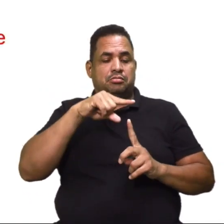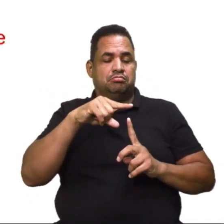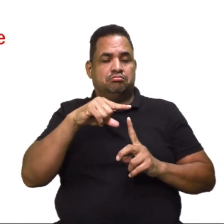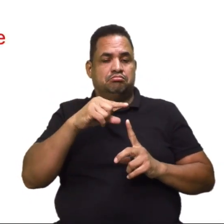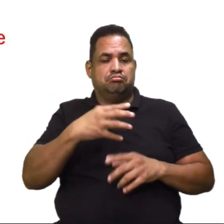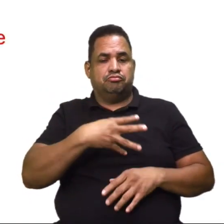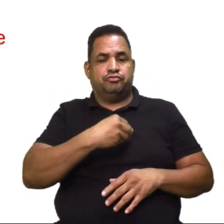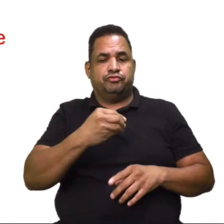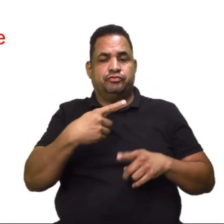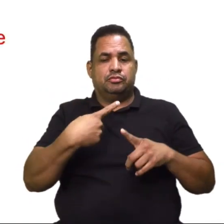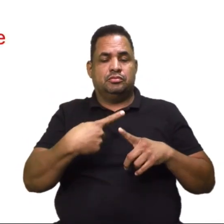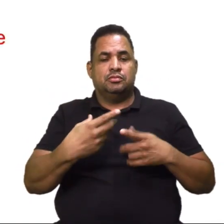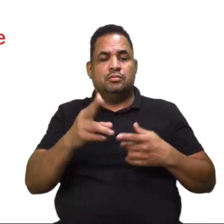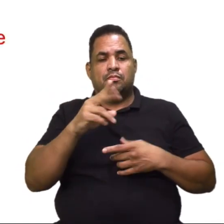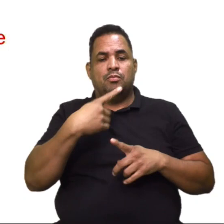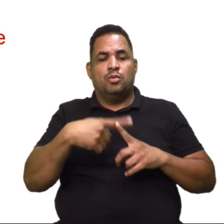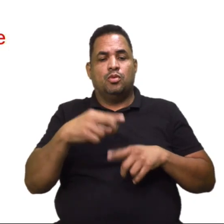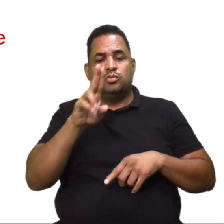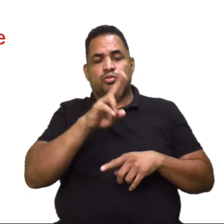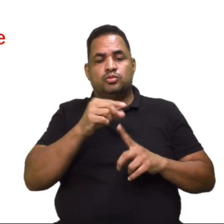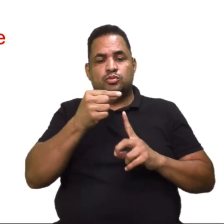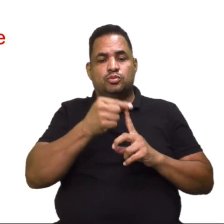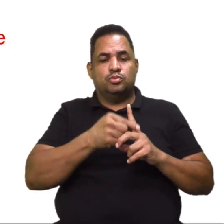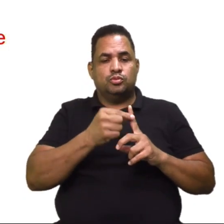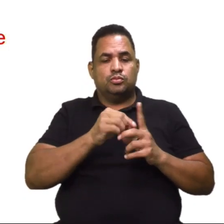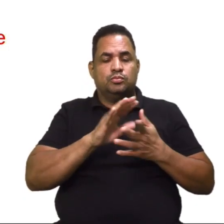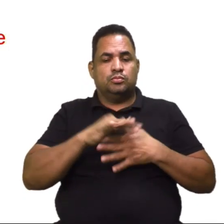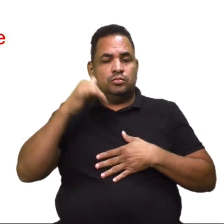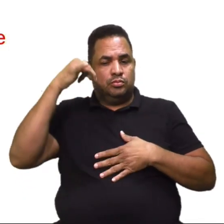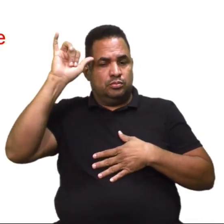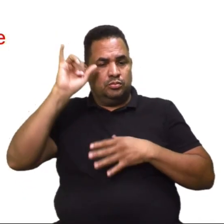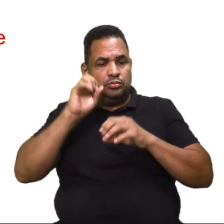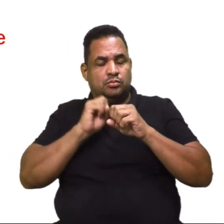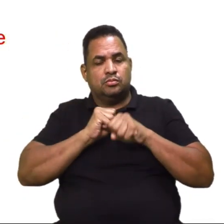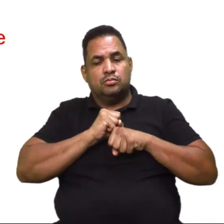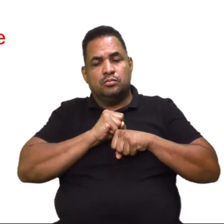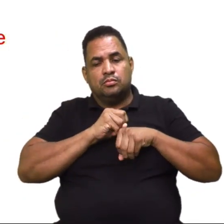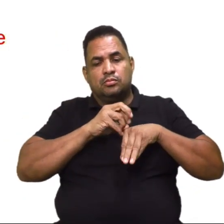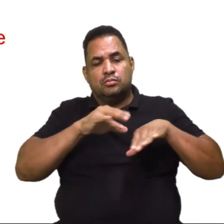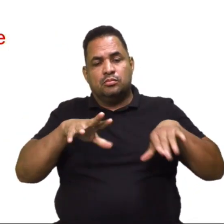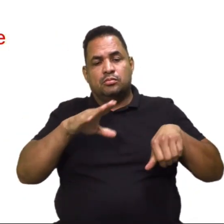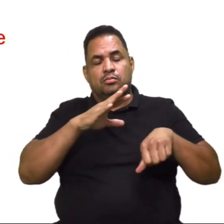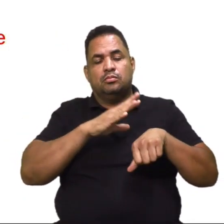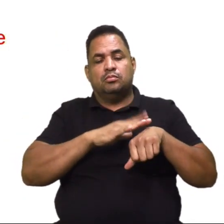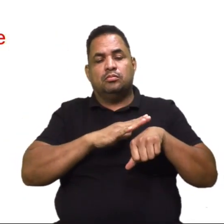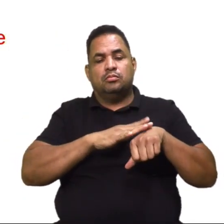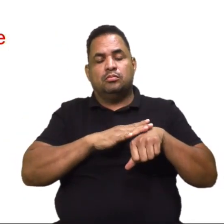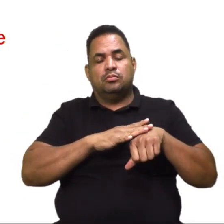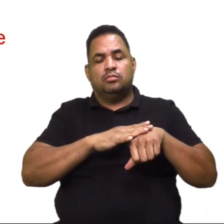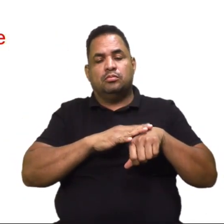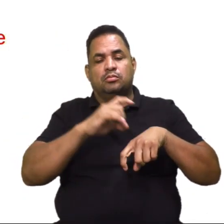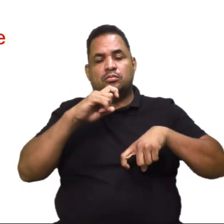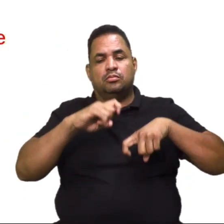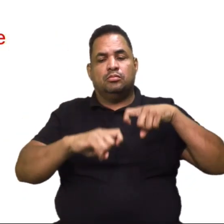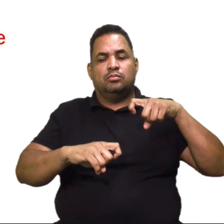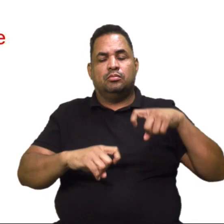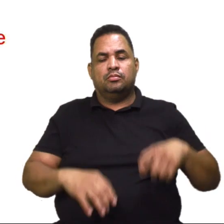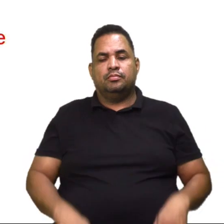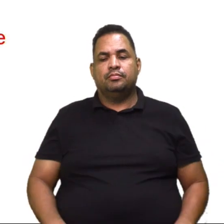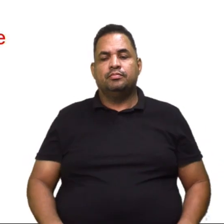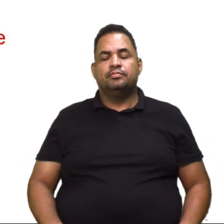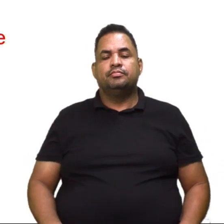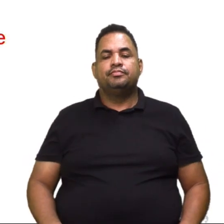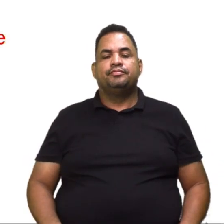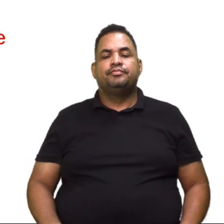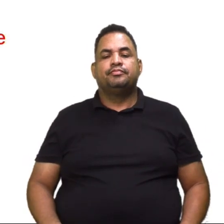lá, porque o uso de preservativos vai prevenir a transmissão e o contágio por doenças sexualmente transmissíveis.